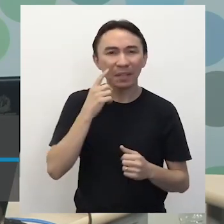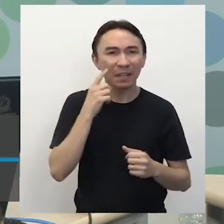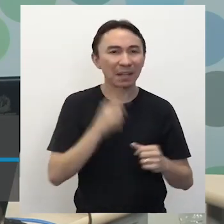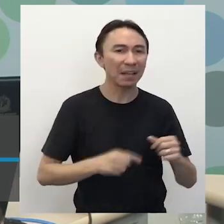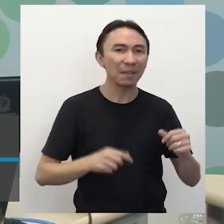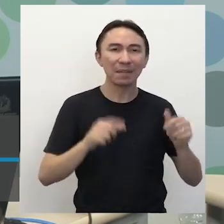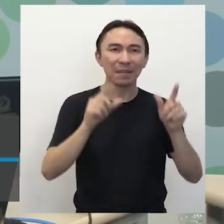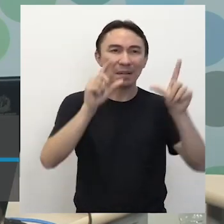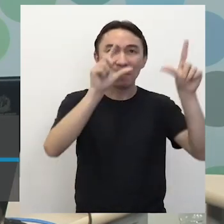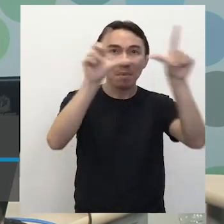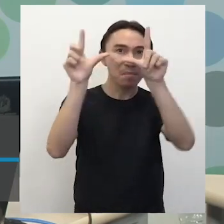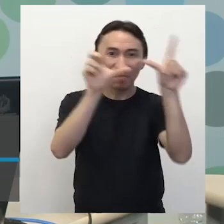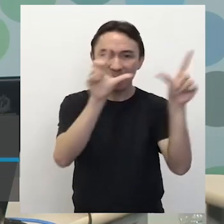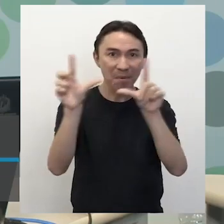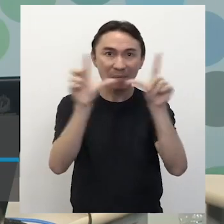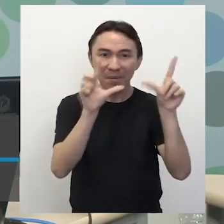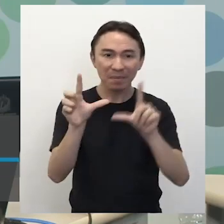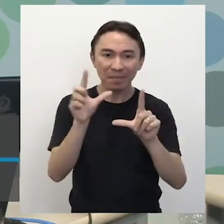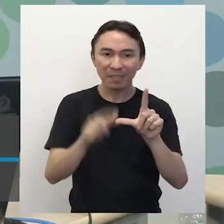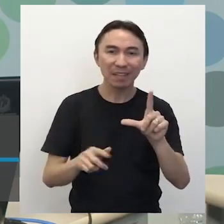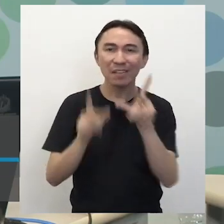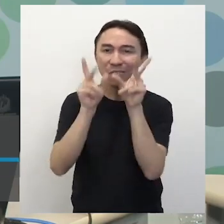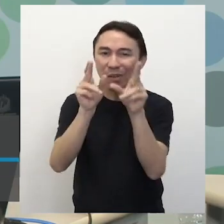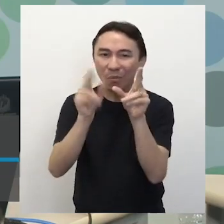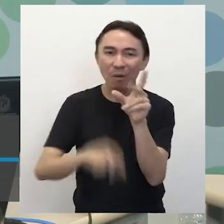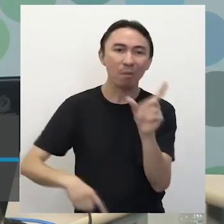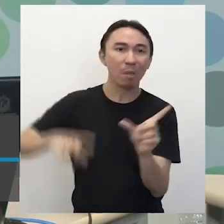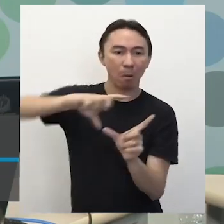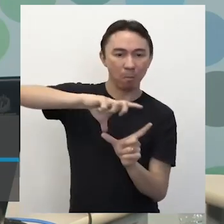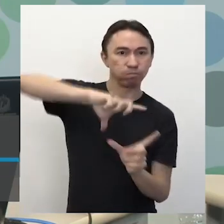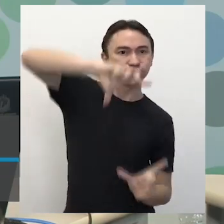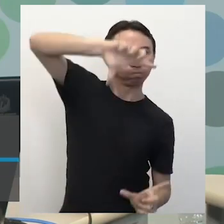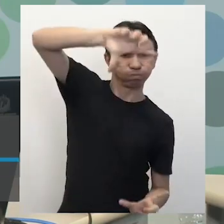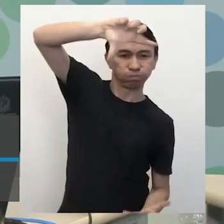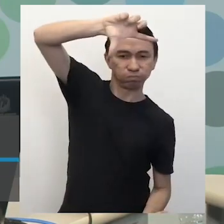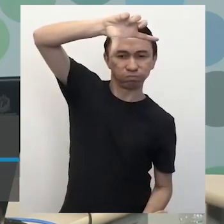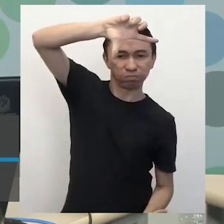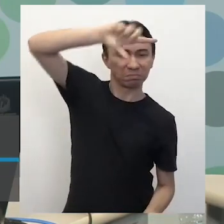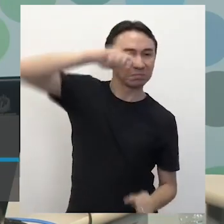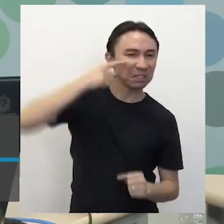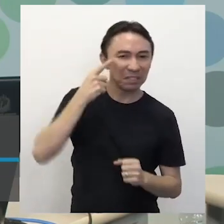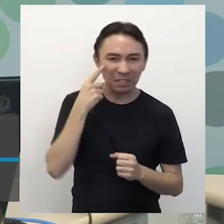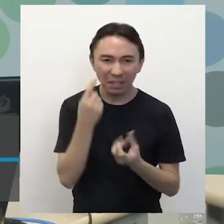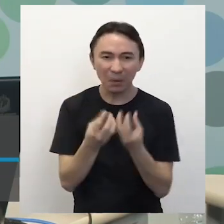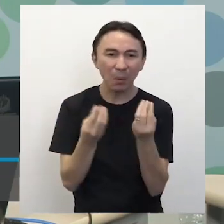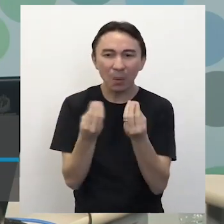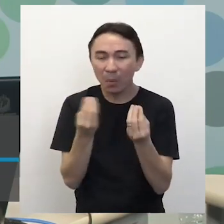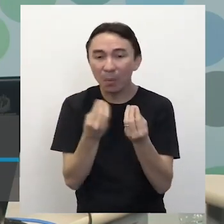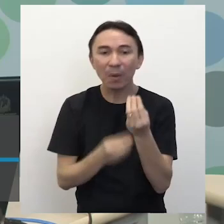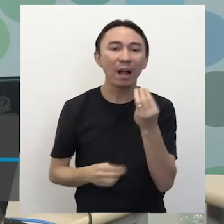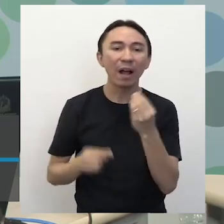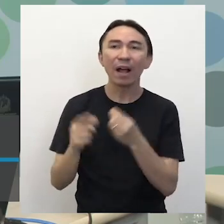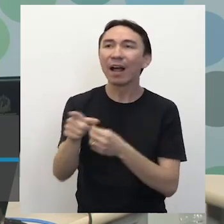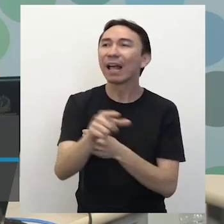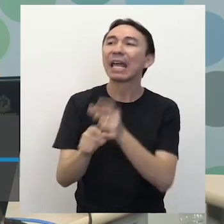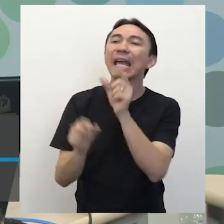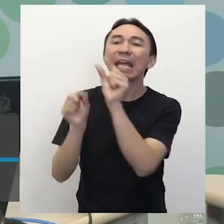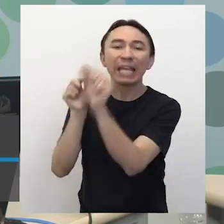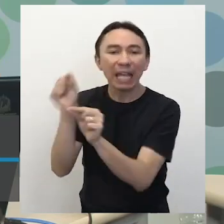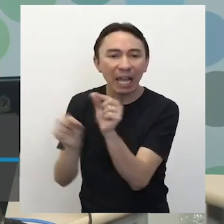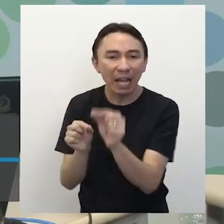caber nos slides, mas ela fez como se fosse um pôster, contando mais ou menos sobre o que se trata o alienista, quem é o